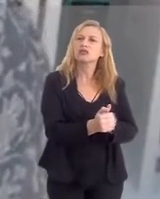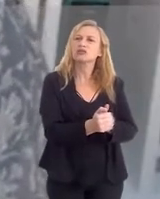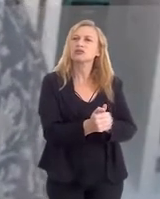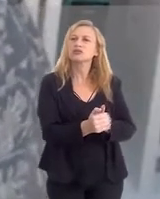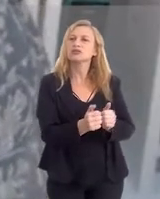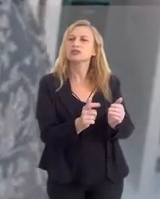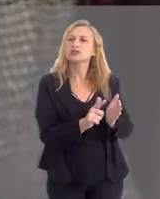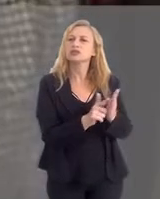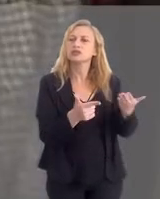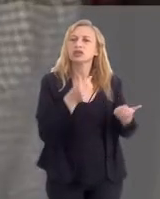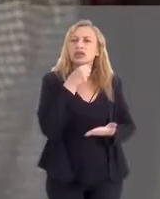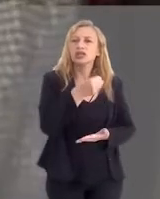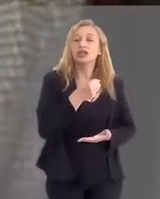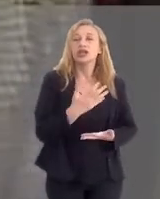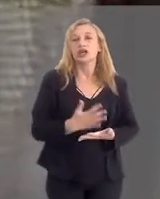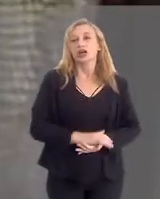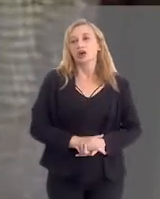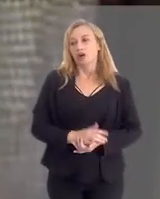Caio?